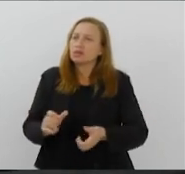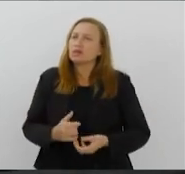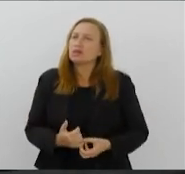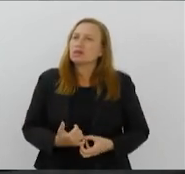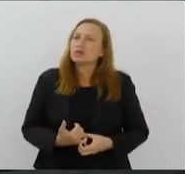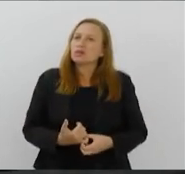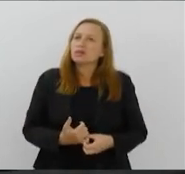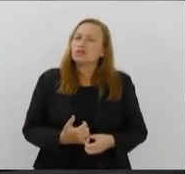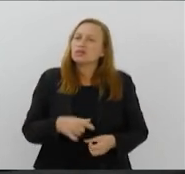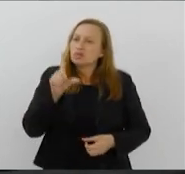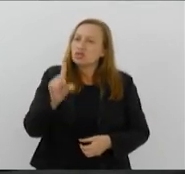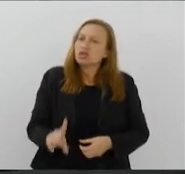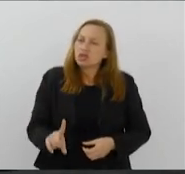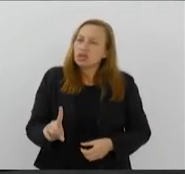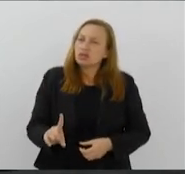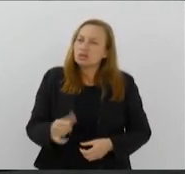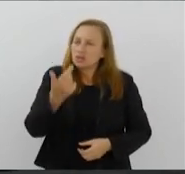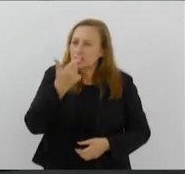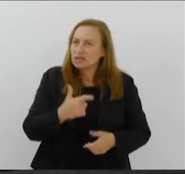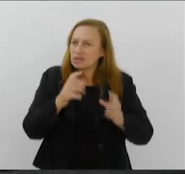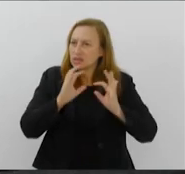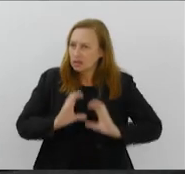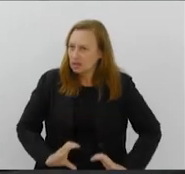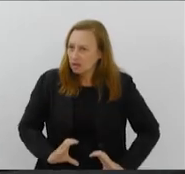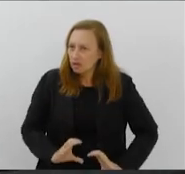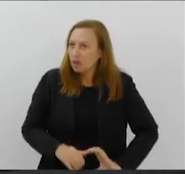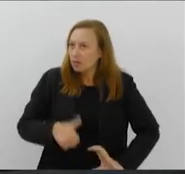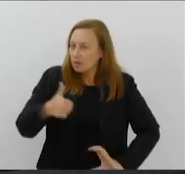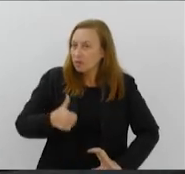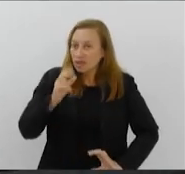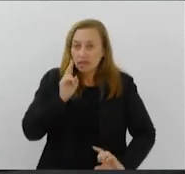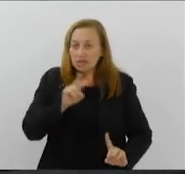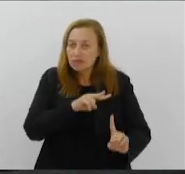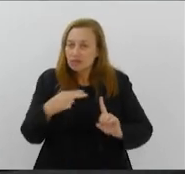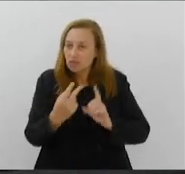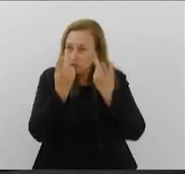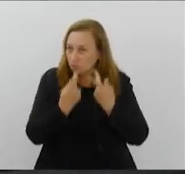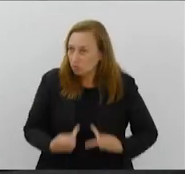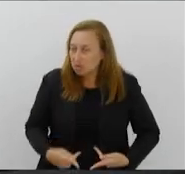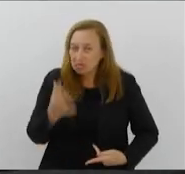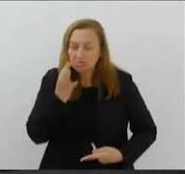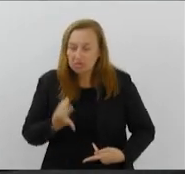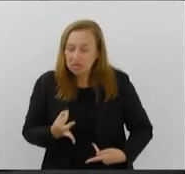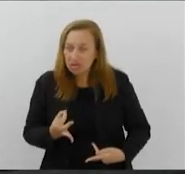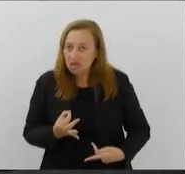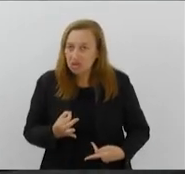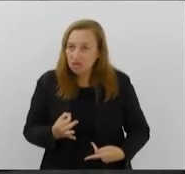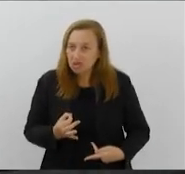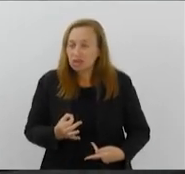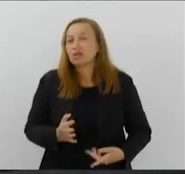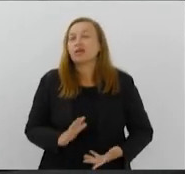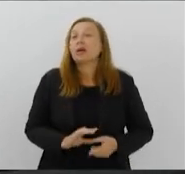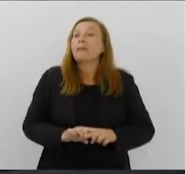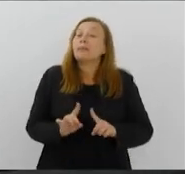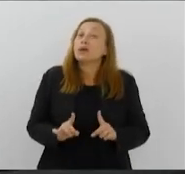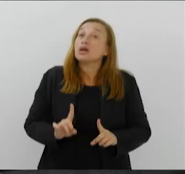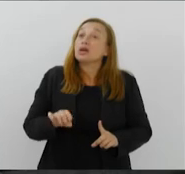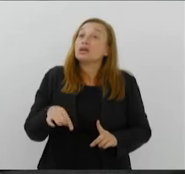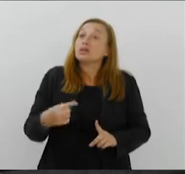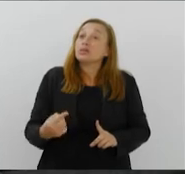o direito de serem cidadãs, né? Que primeiro elas têm que ser vistas como humanas, que nem sempre são vistas como pessoas humanas, e se